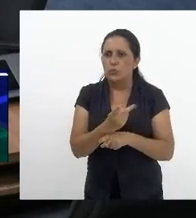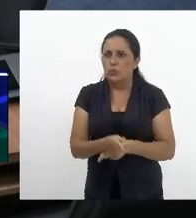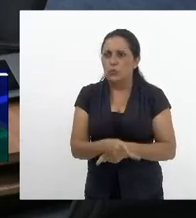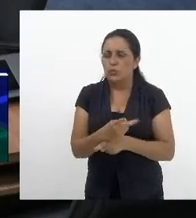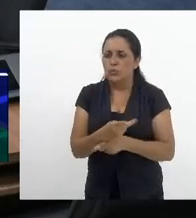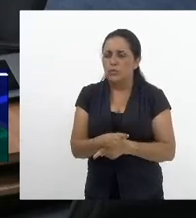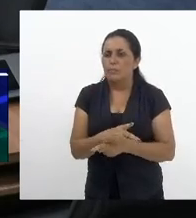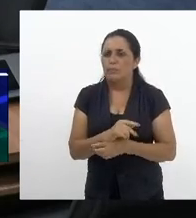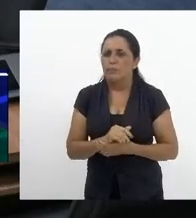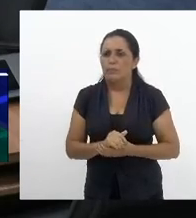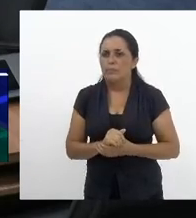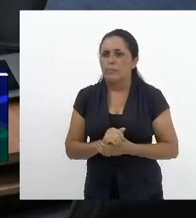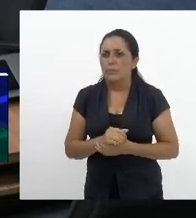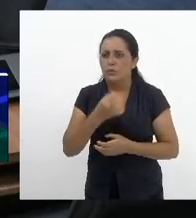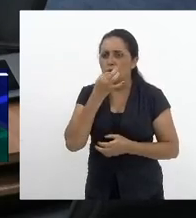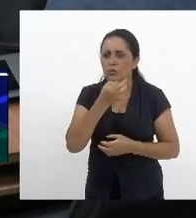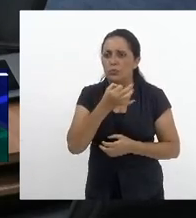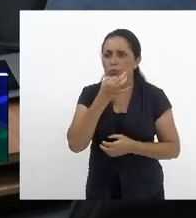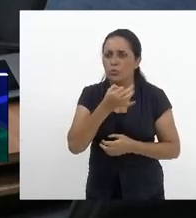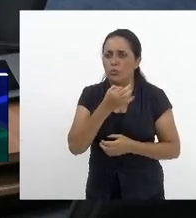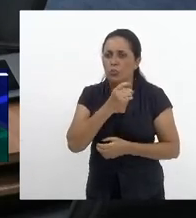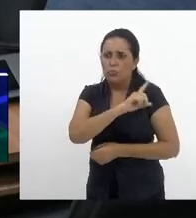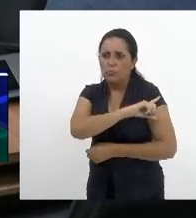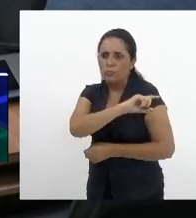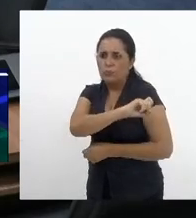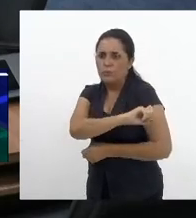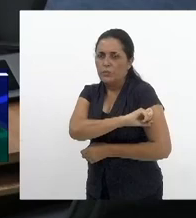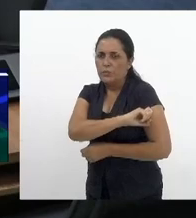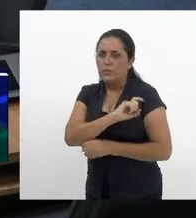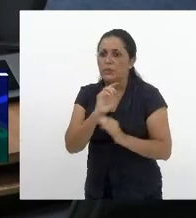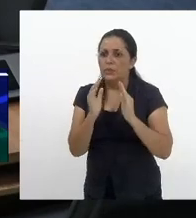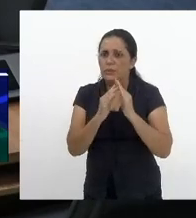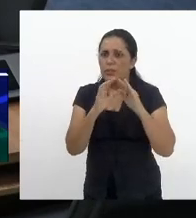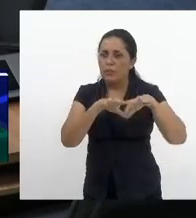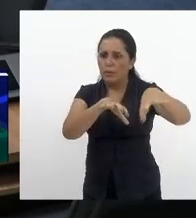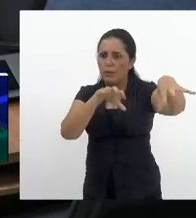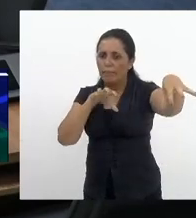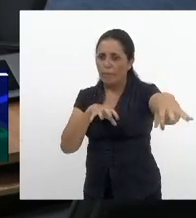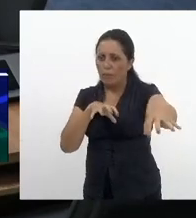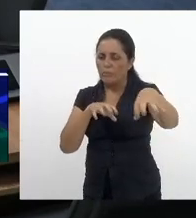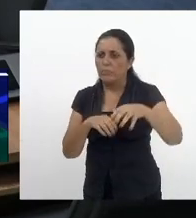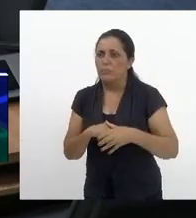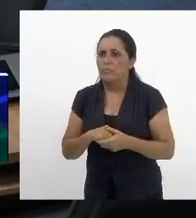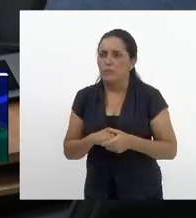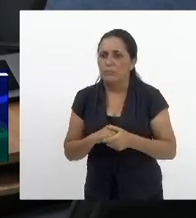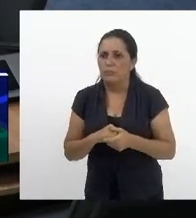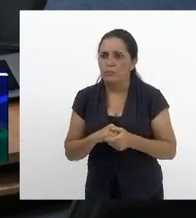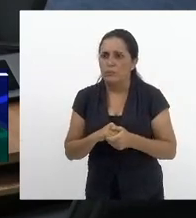favor. Som para a deputada enfermeira Rejane, que está de casa.